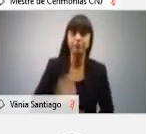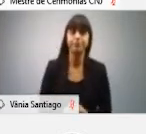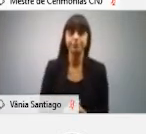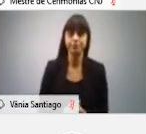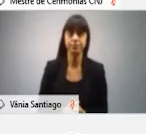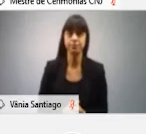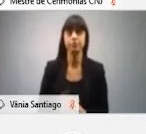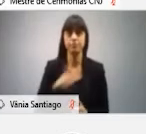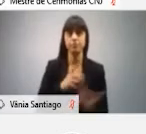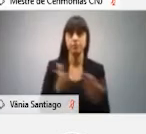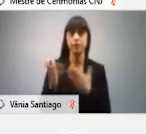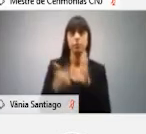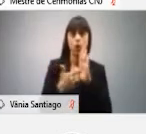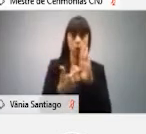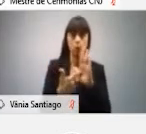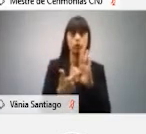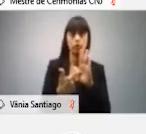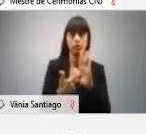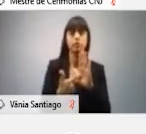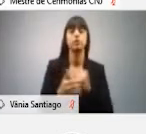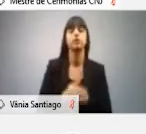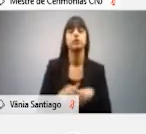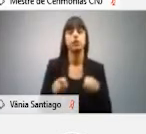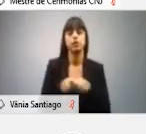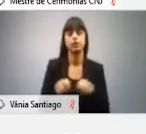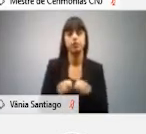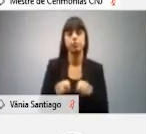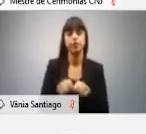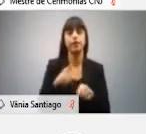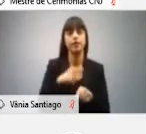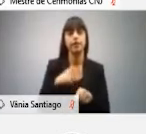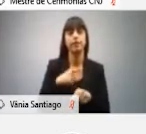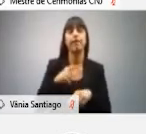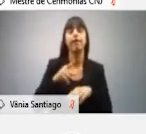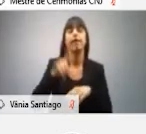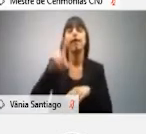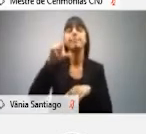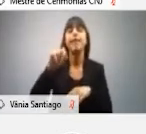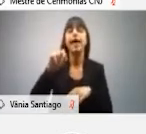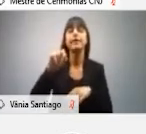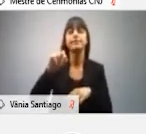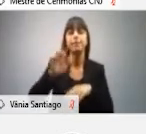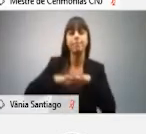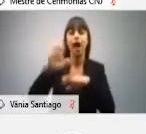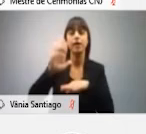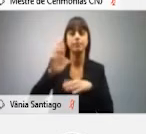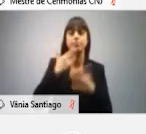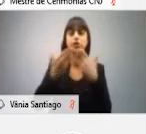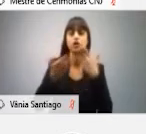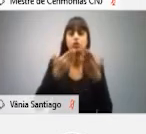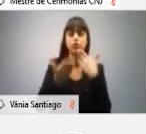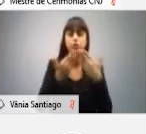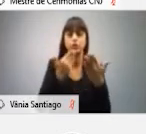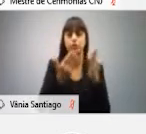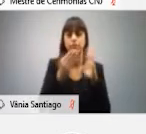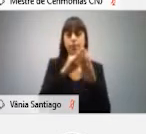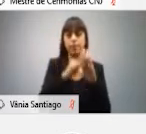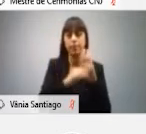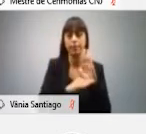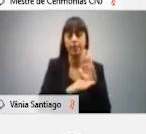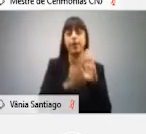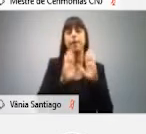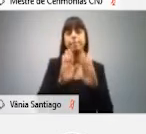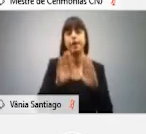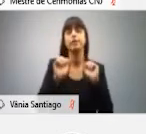mapeamento também, nós relacionamos aqui os 10 mais, enfim, mas é possível abranger essa